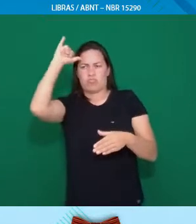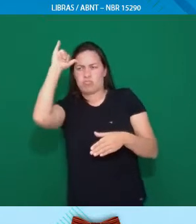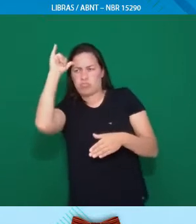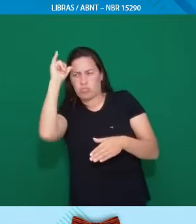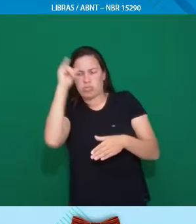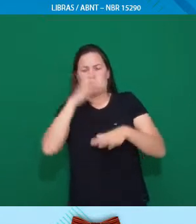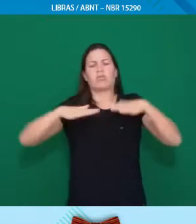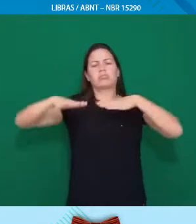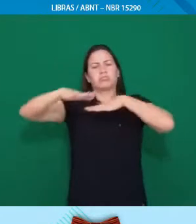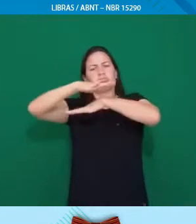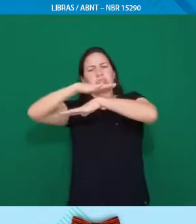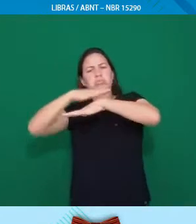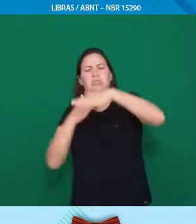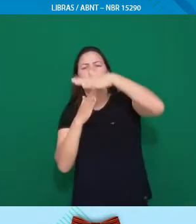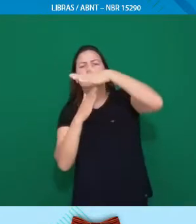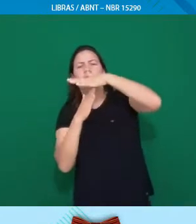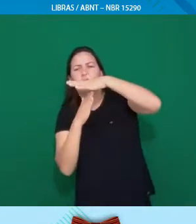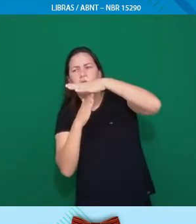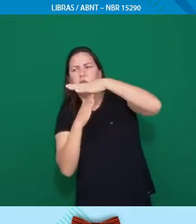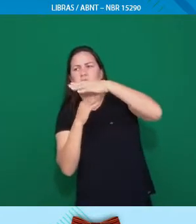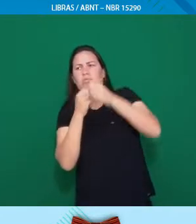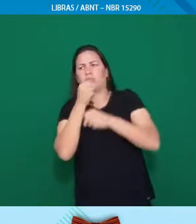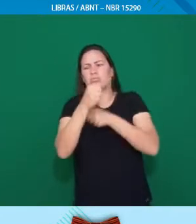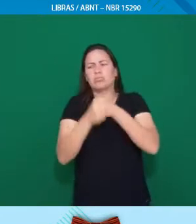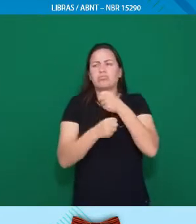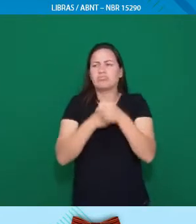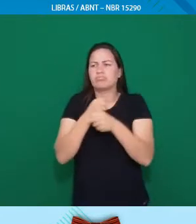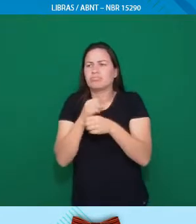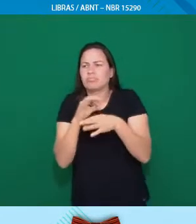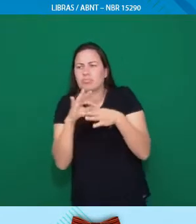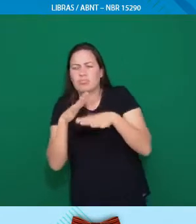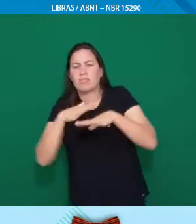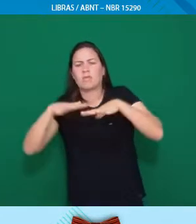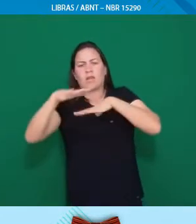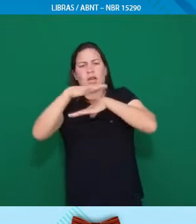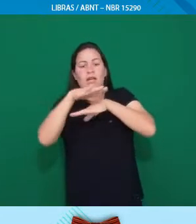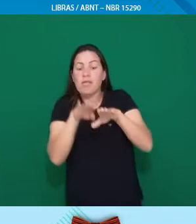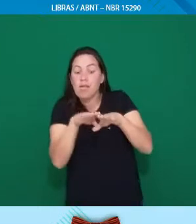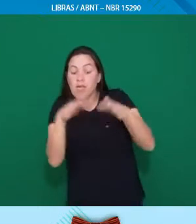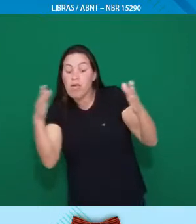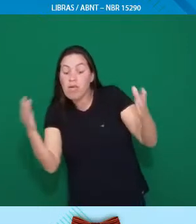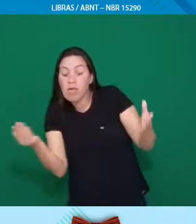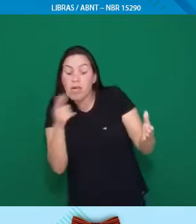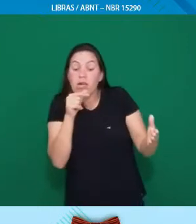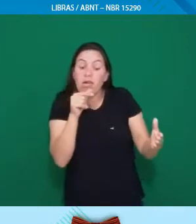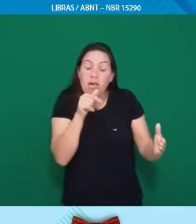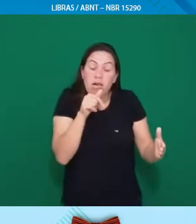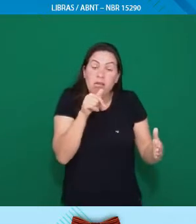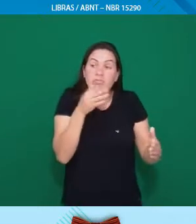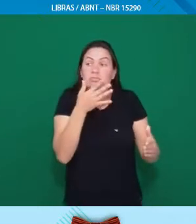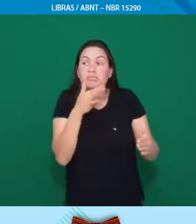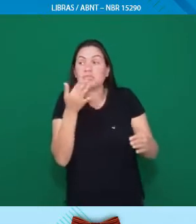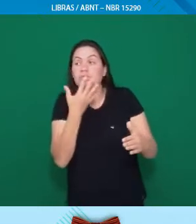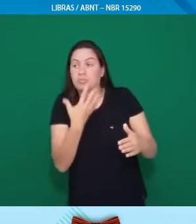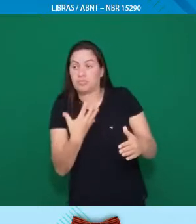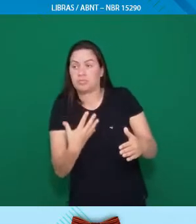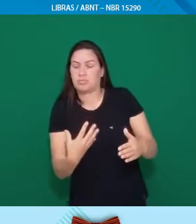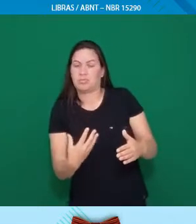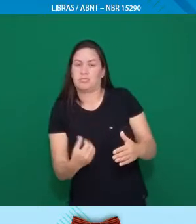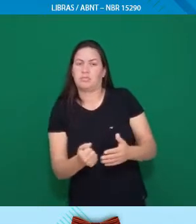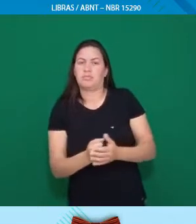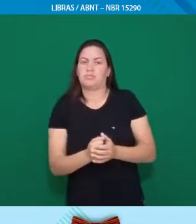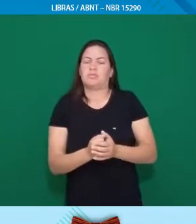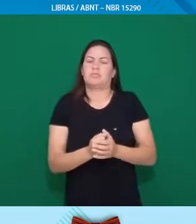não é que você tchau ainda der tempo de fazer esse ano vou deixar os restos meio disposição ainda o final de ano e